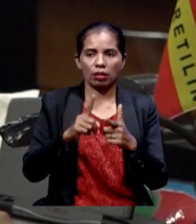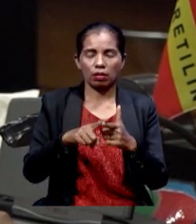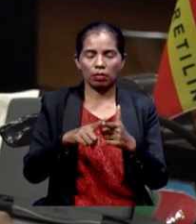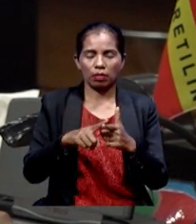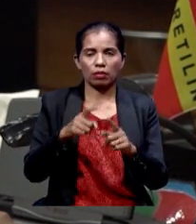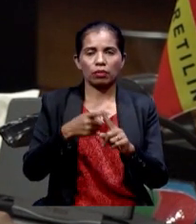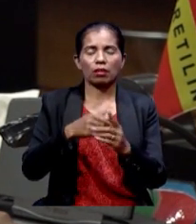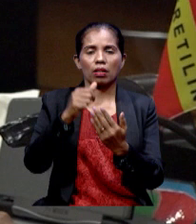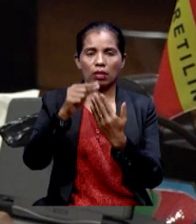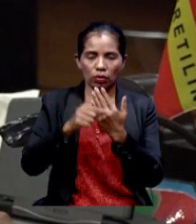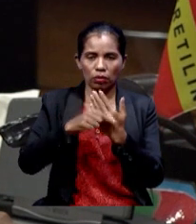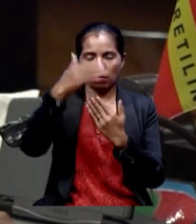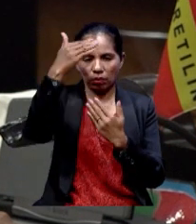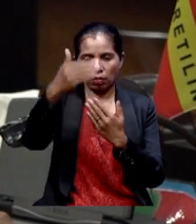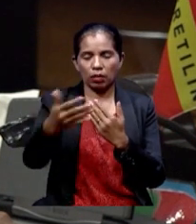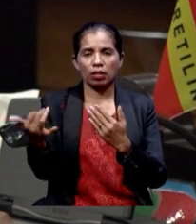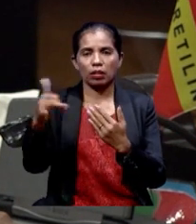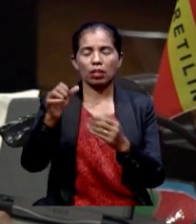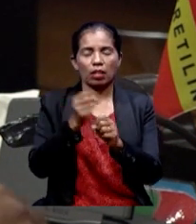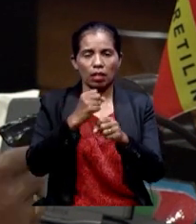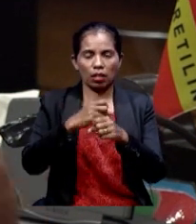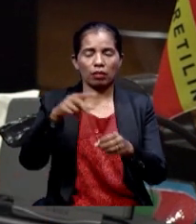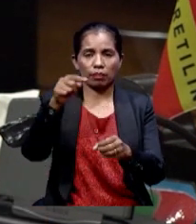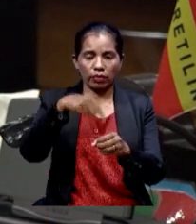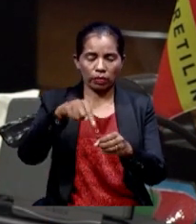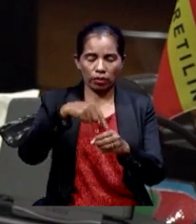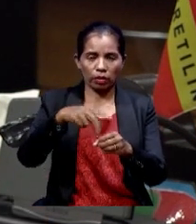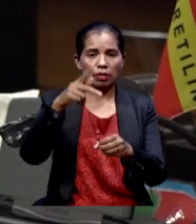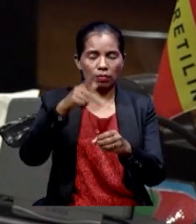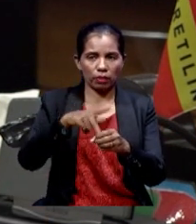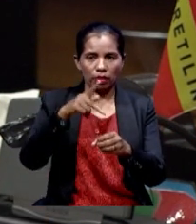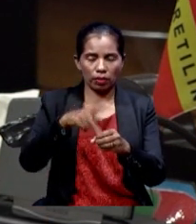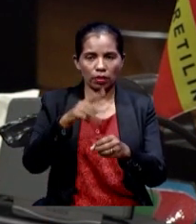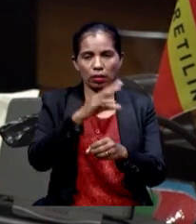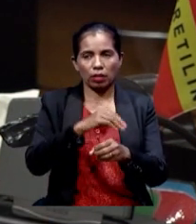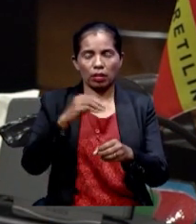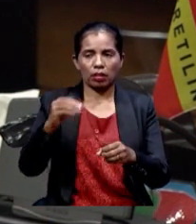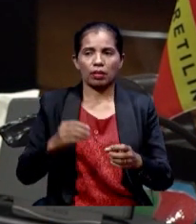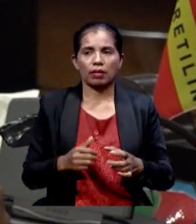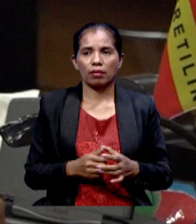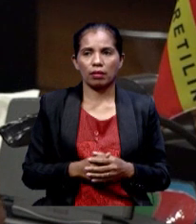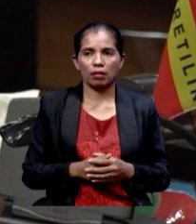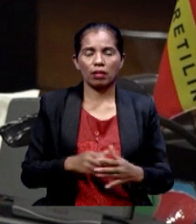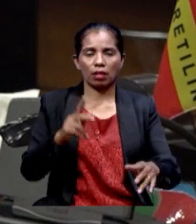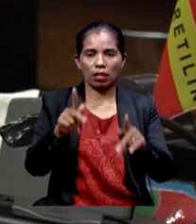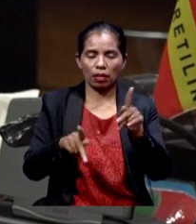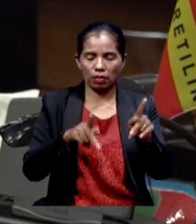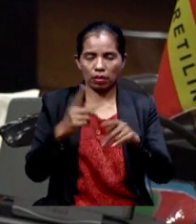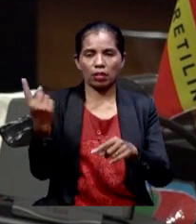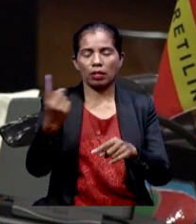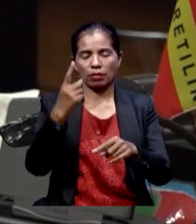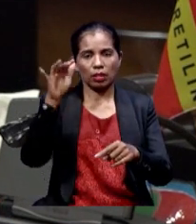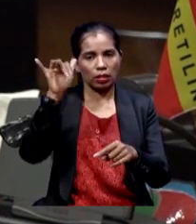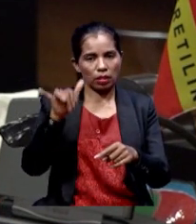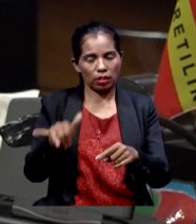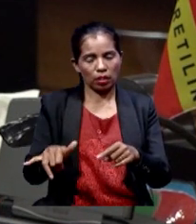agosto para hoje, será quando calou na perfuração e a parte lá faz aqui, não mais vai a russa, né, é mas ser né mantém a fatem para